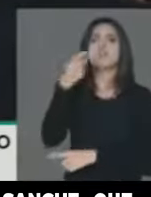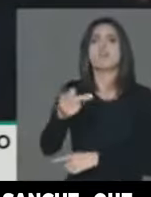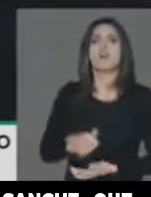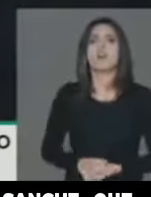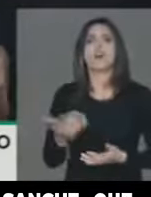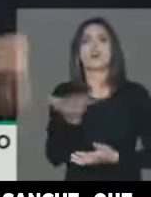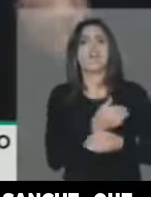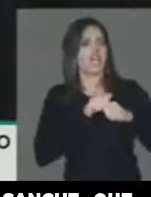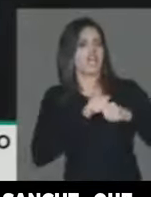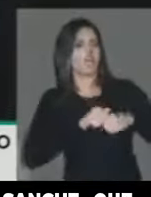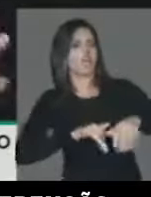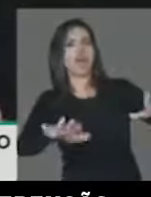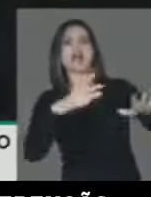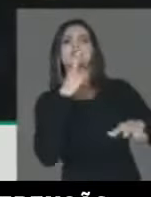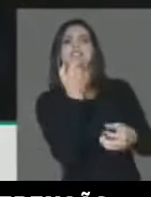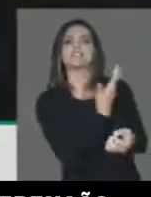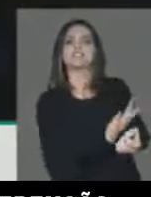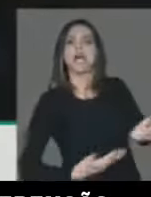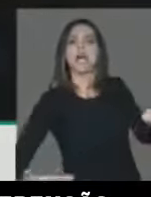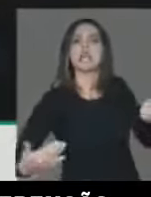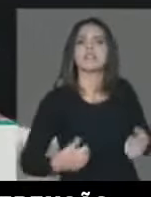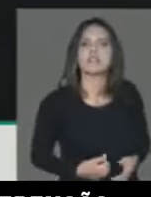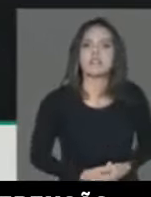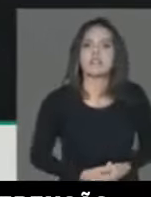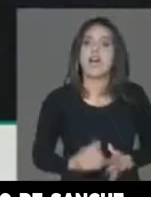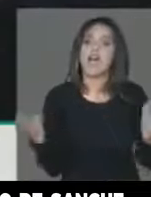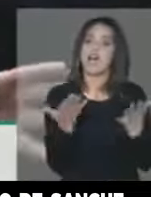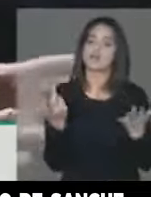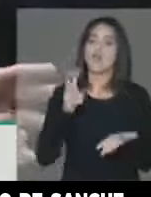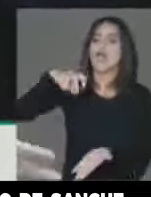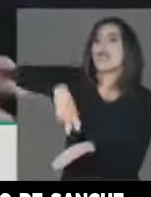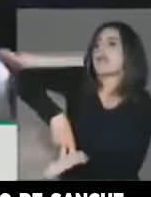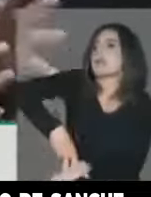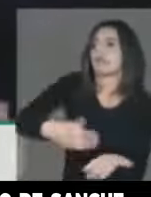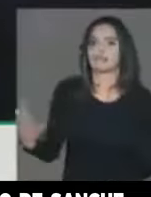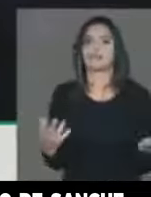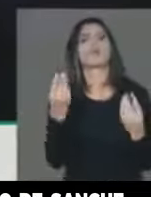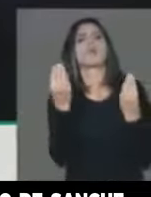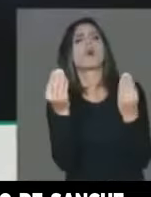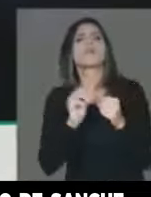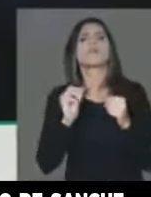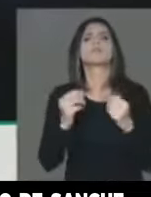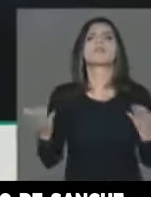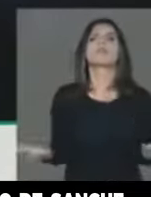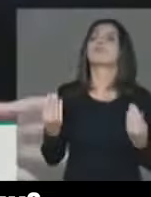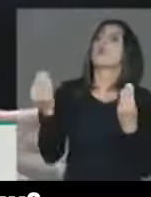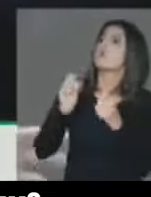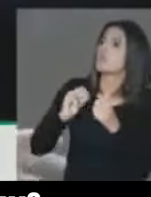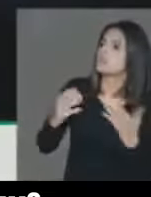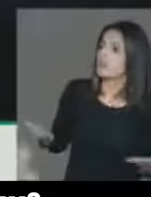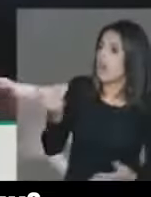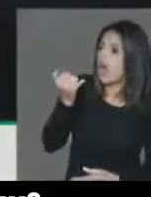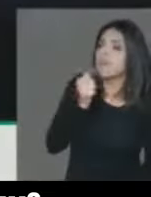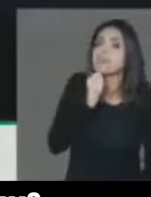um derramamento de sangue, que sem derramamento de sangue não há redenção, eu queria saber como será feito esse derramamento de sangue. Sem